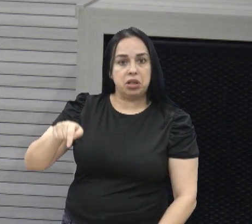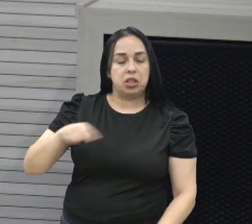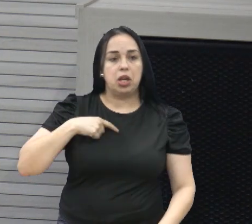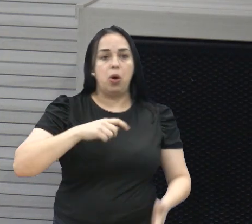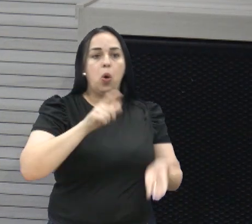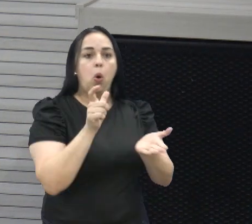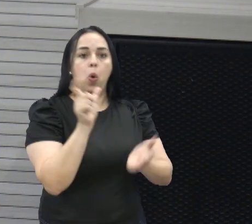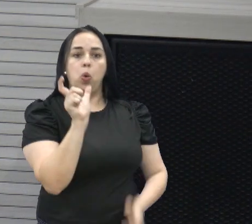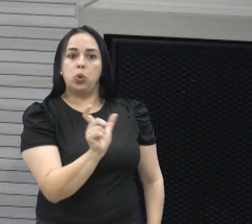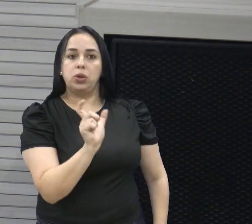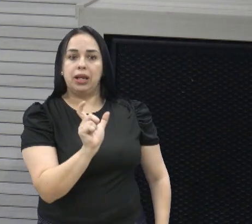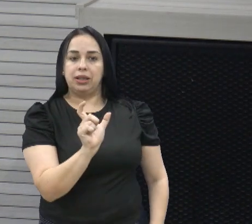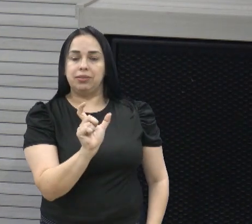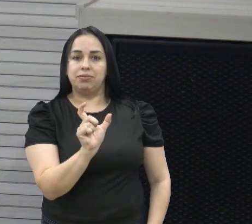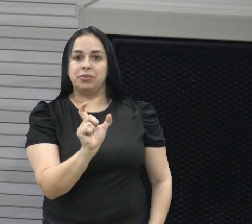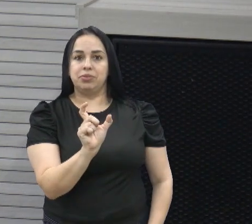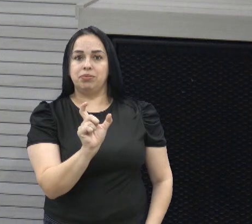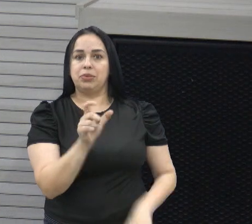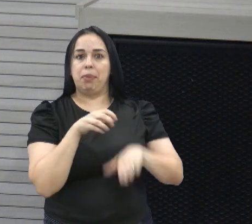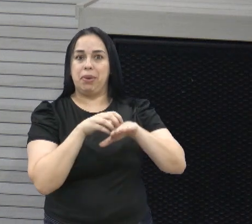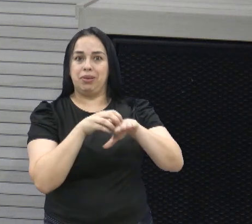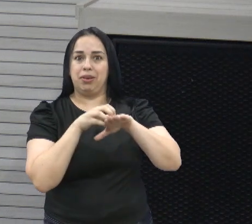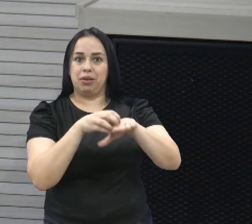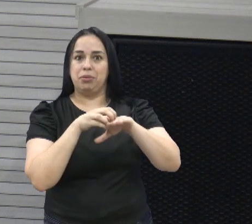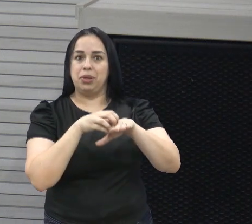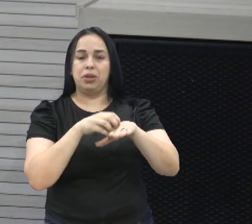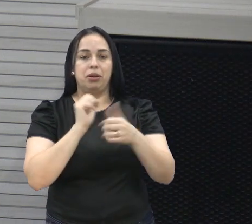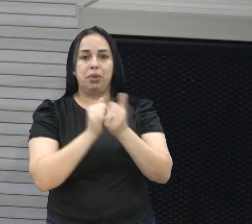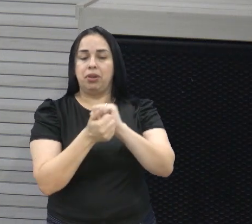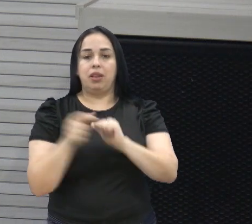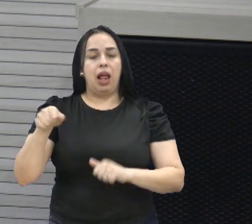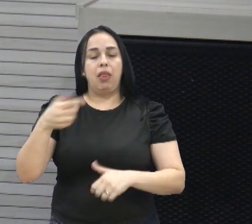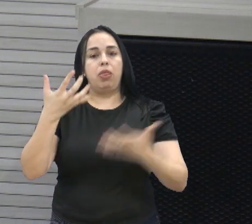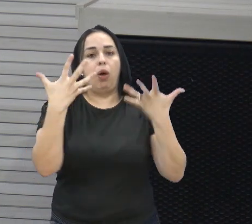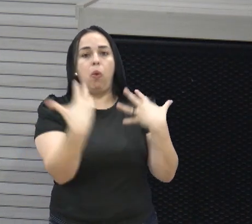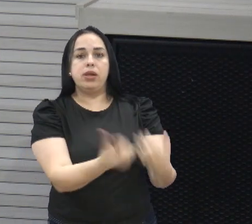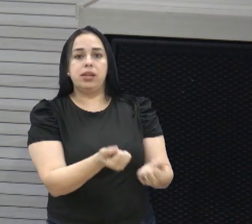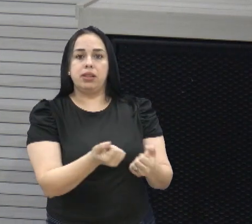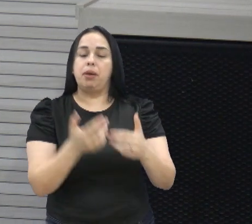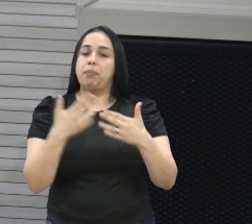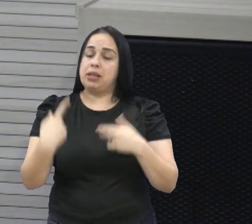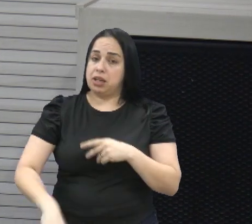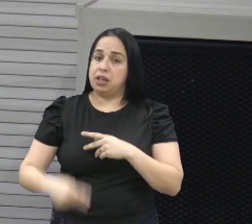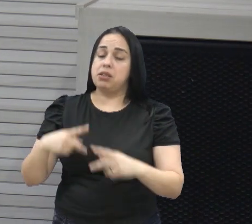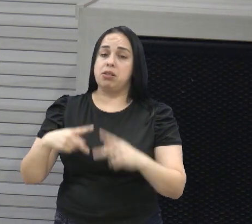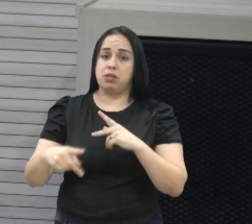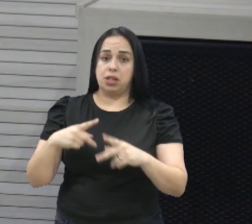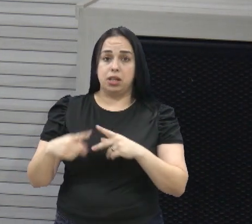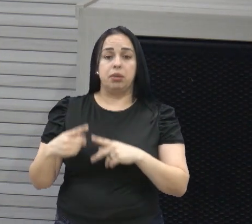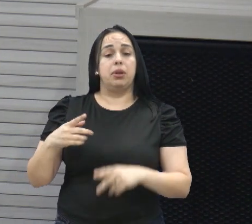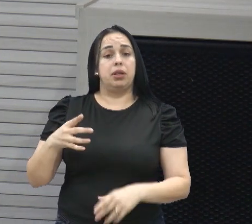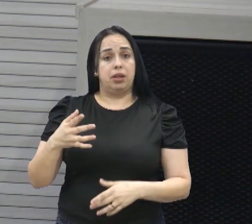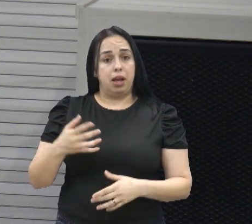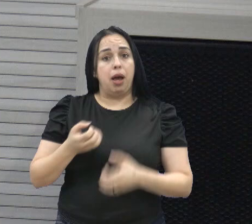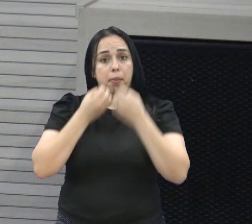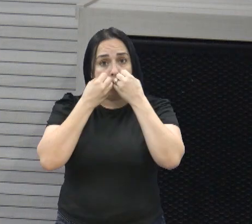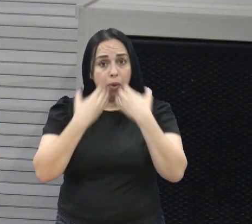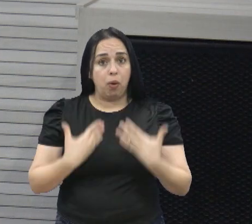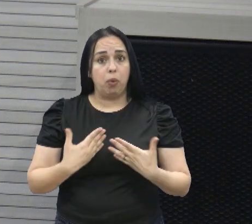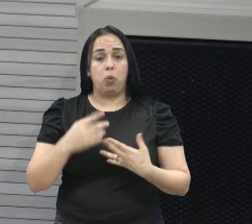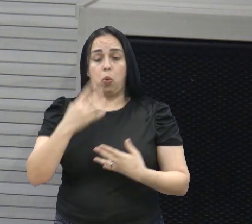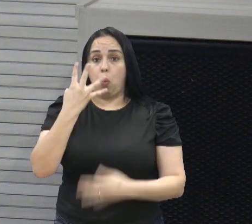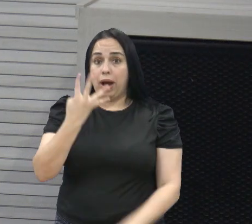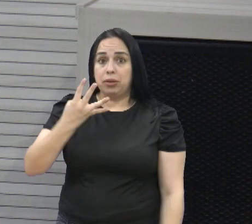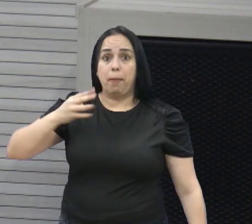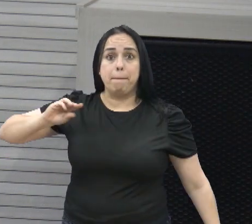o transporte adaptado. Isso é vergonhoso, né? Para uma cidade tão rica quanto São José dos Campos, 4 bi